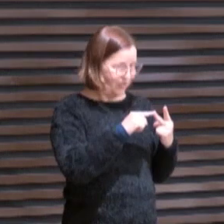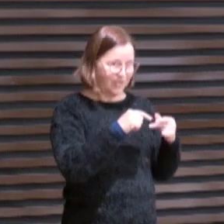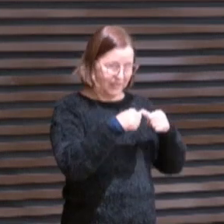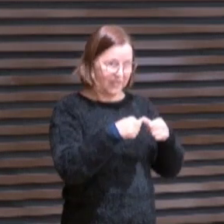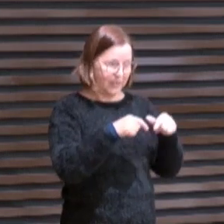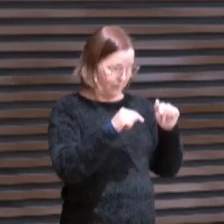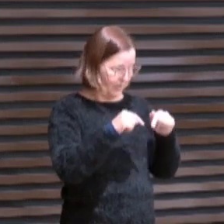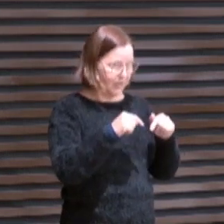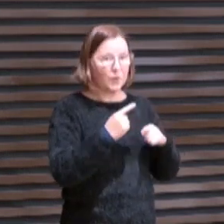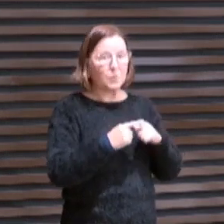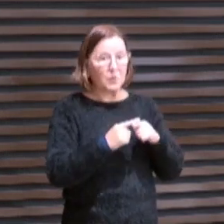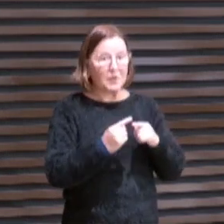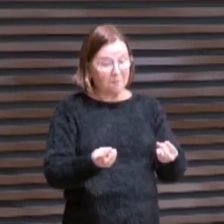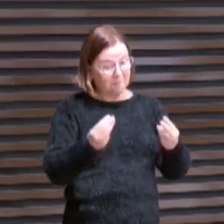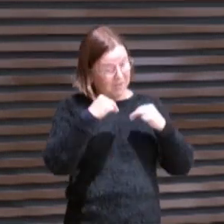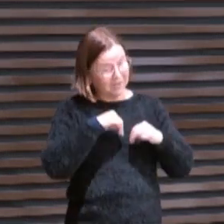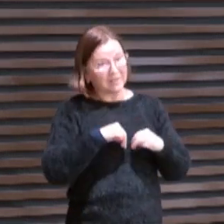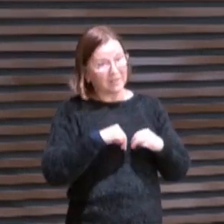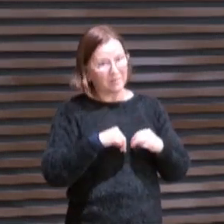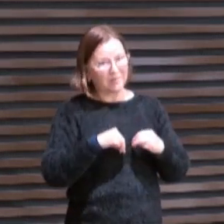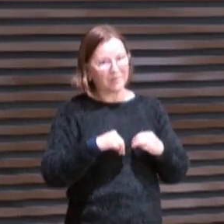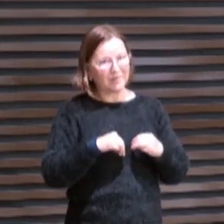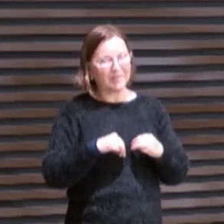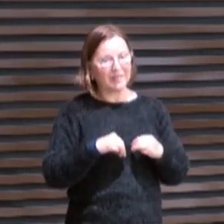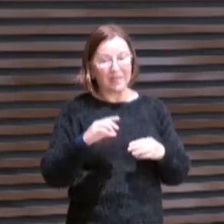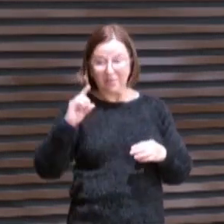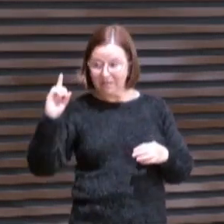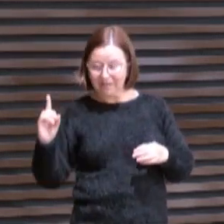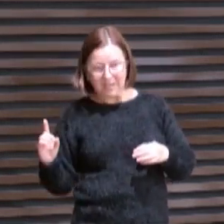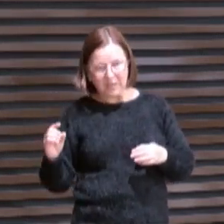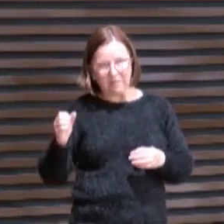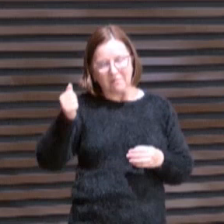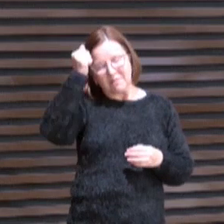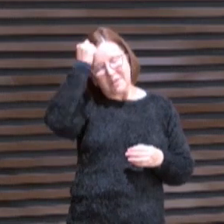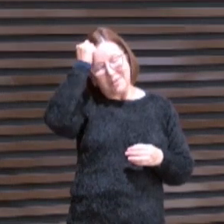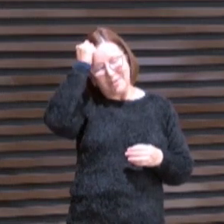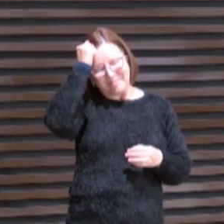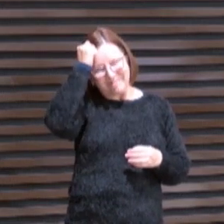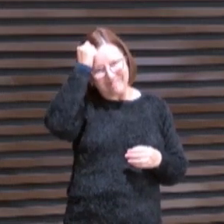Você vê como é que começa o arrependimento? É reconhecendo quem você é.